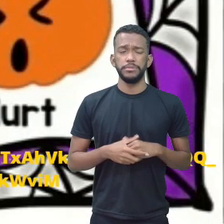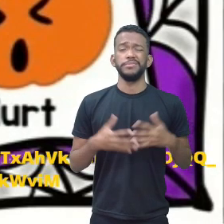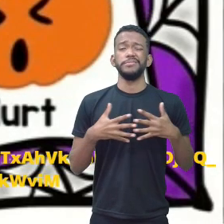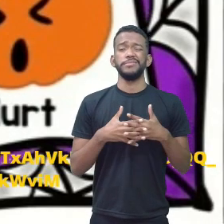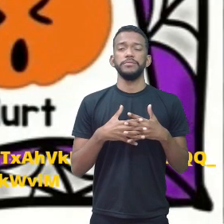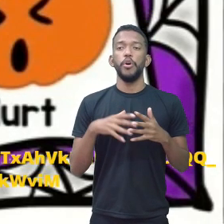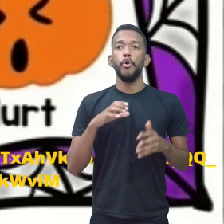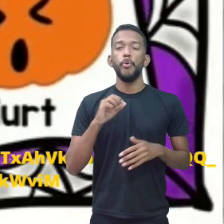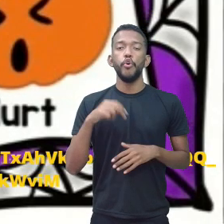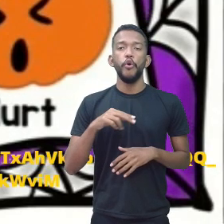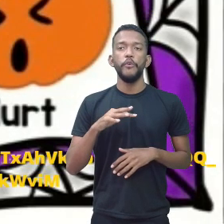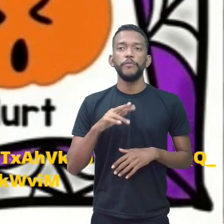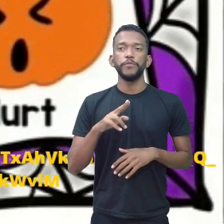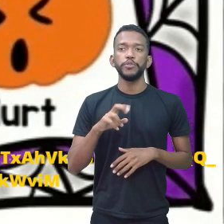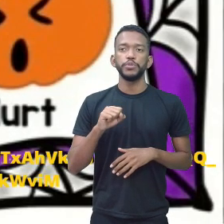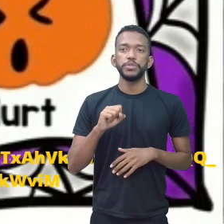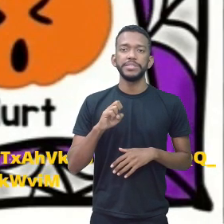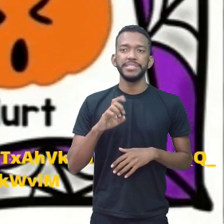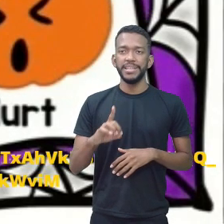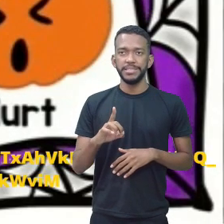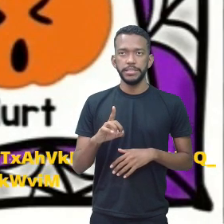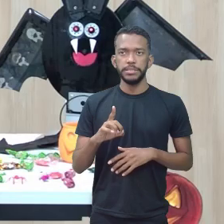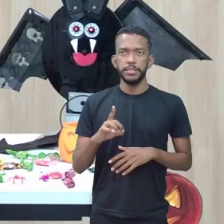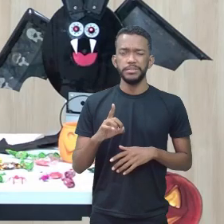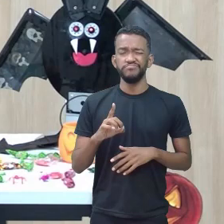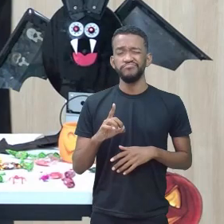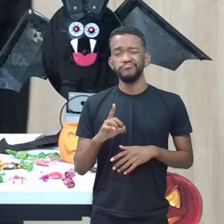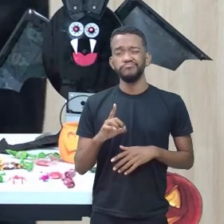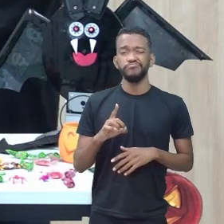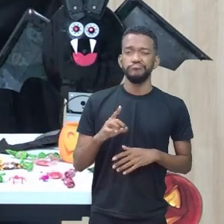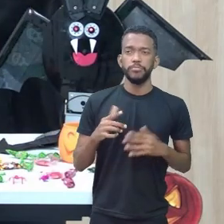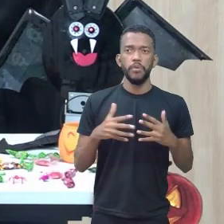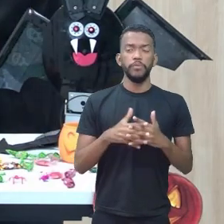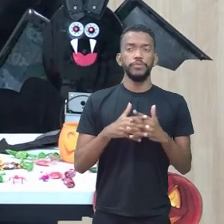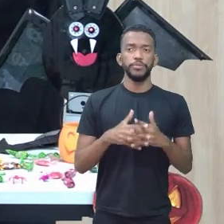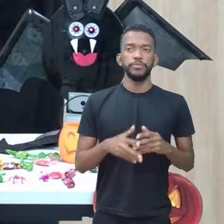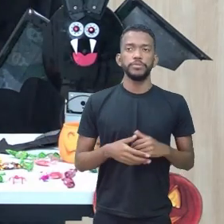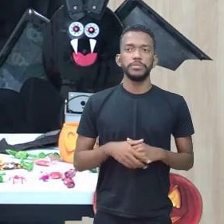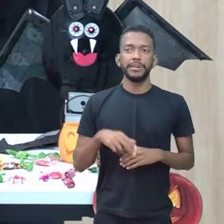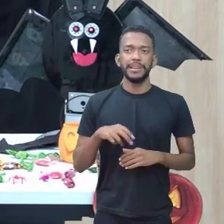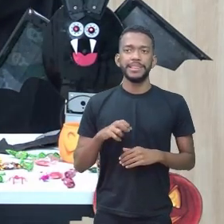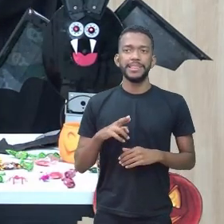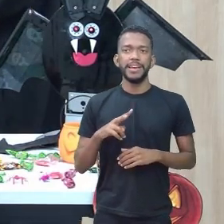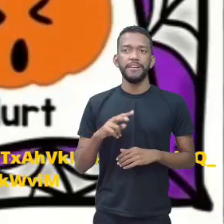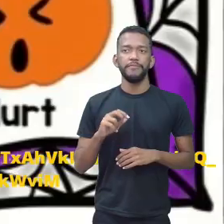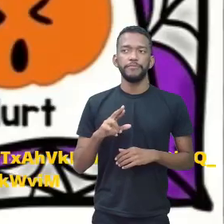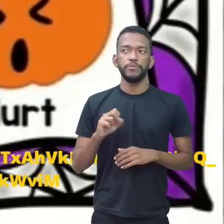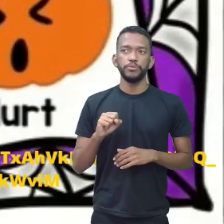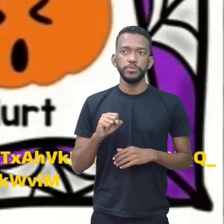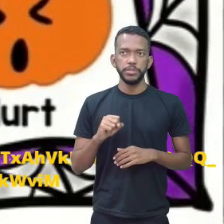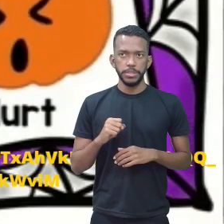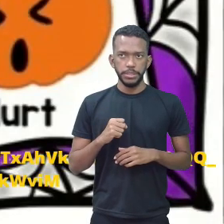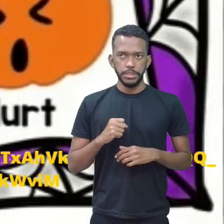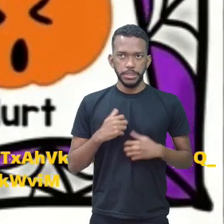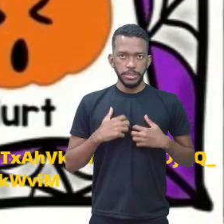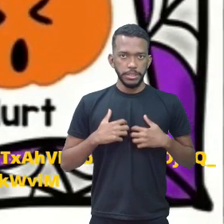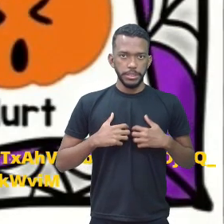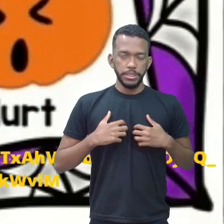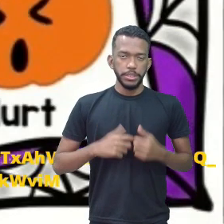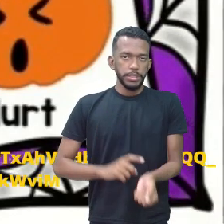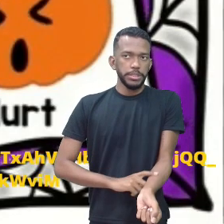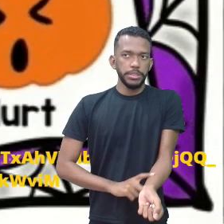Confused, como a palavra já diz, você imagina, você está meio confuso. Nervous, você está com raiva, está